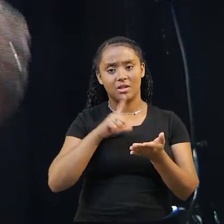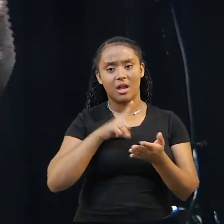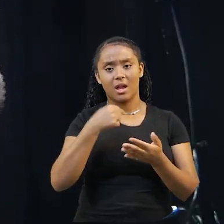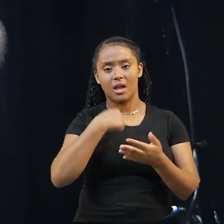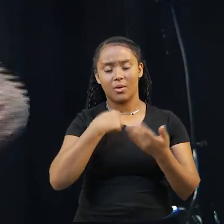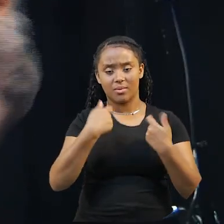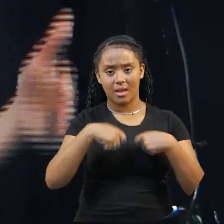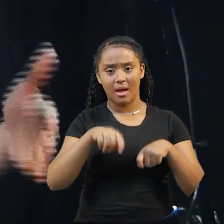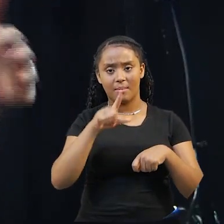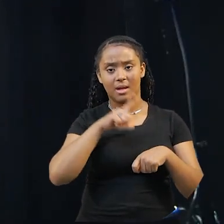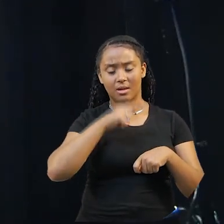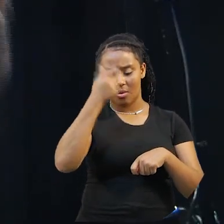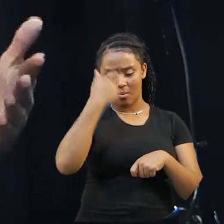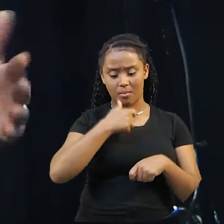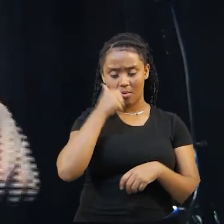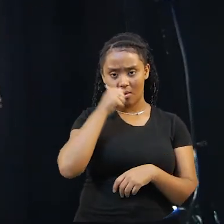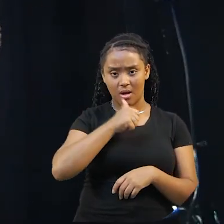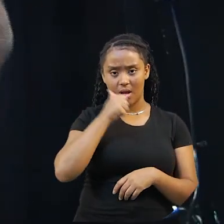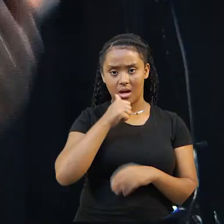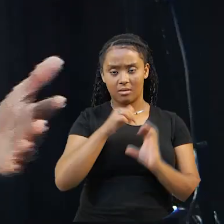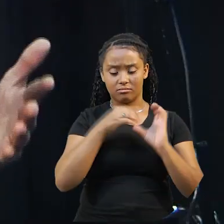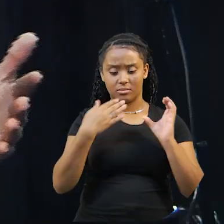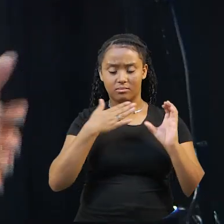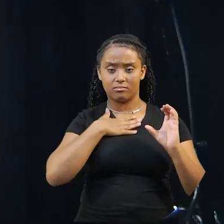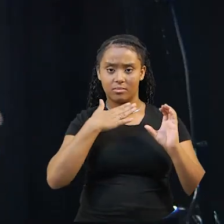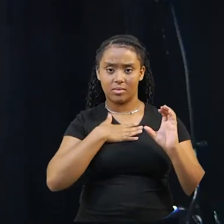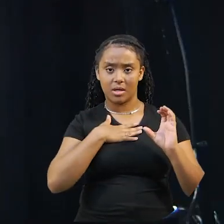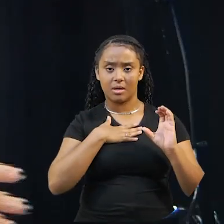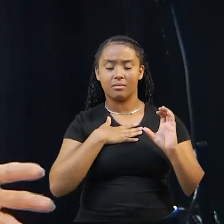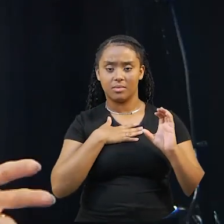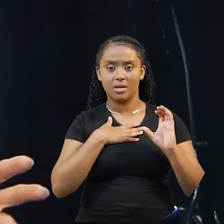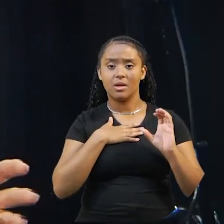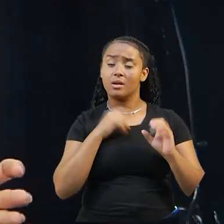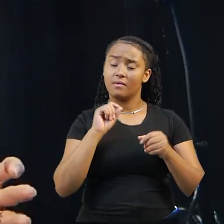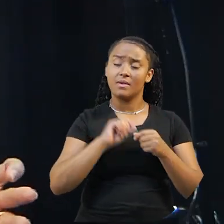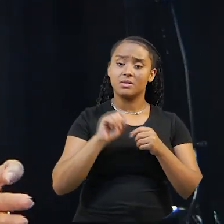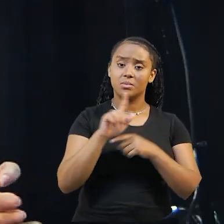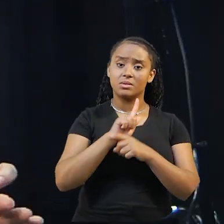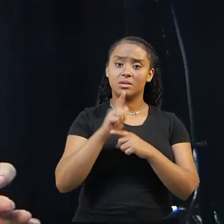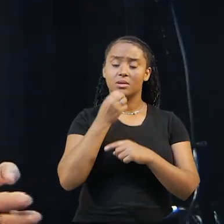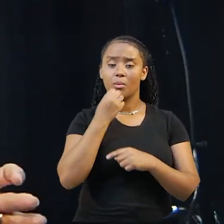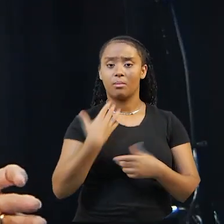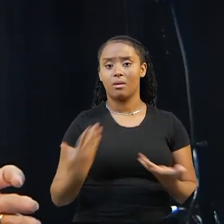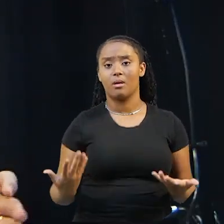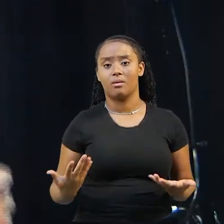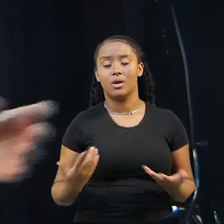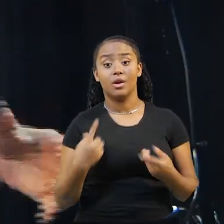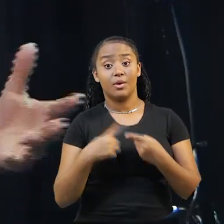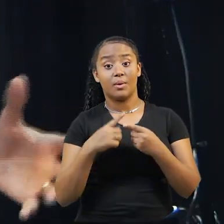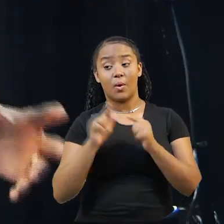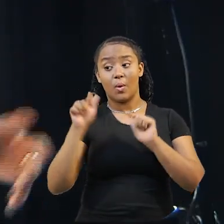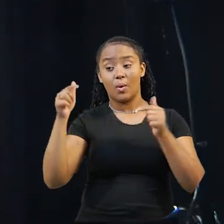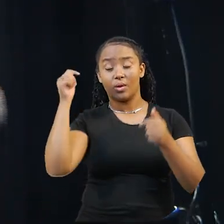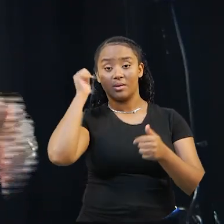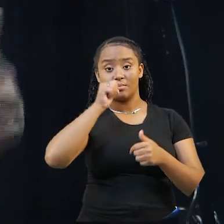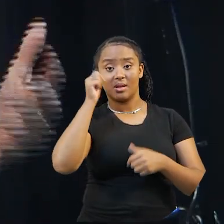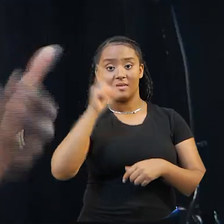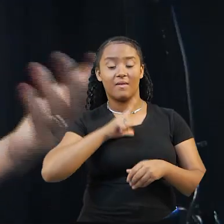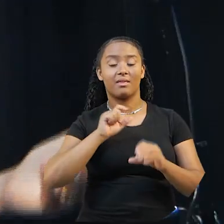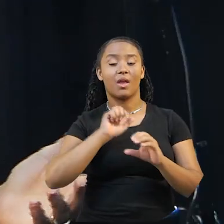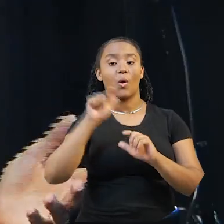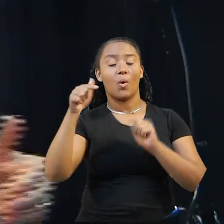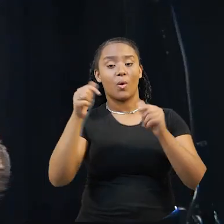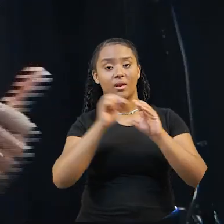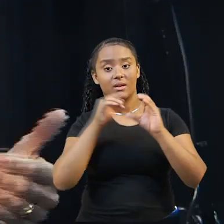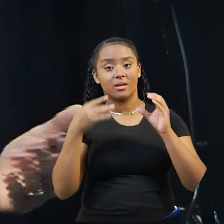ser a mulher que eu sou com as minhas características, com as minhas competências e fazer uma boa gestão, né? E que outras mulheres que vão ter